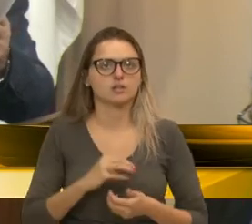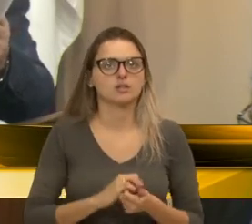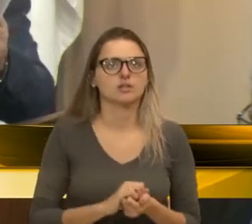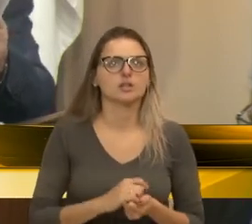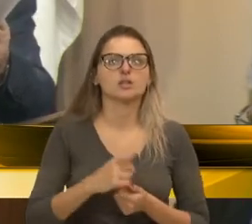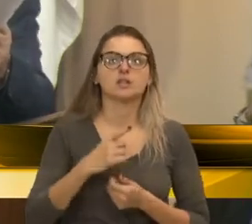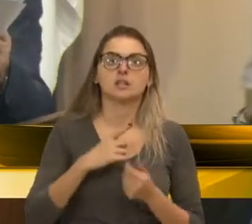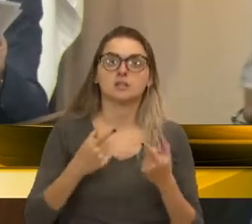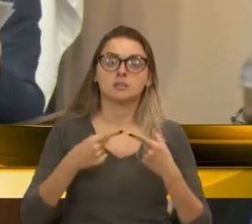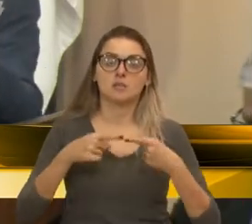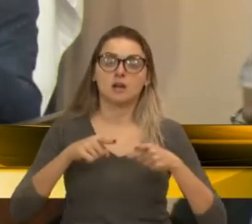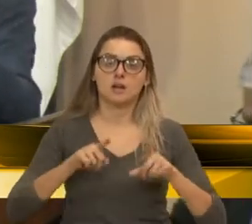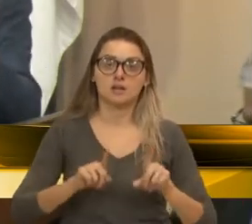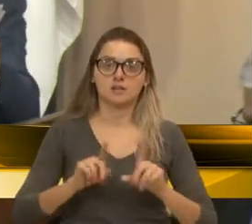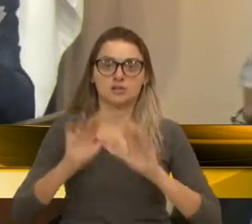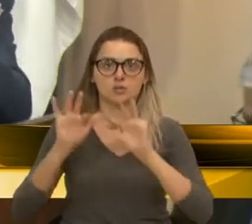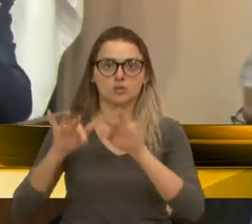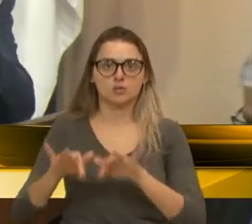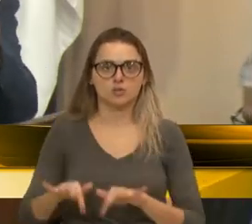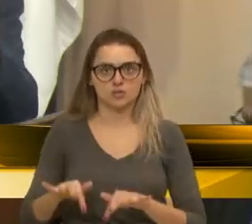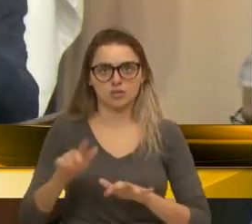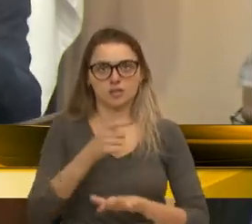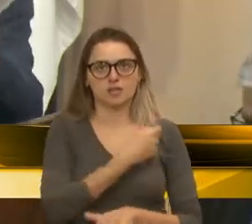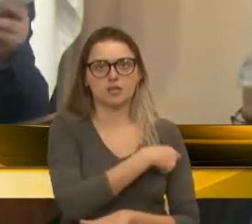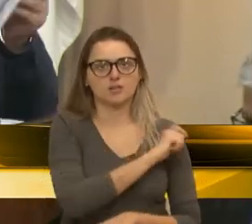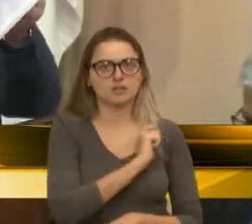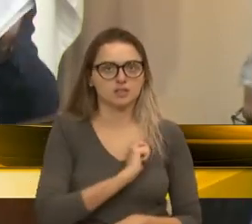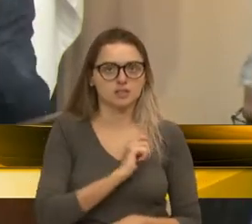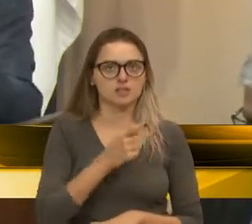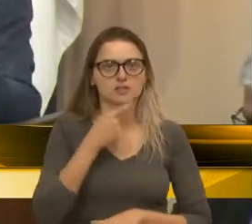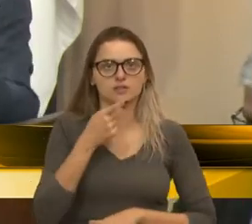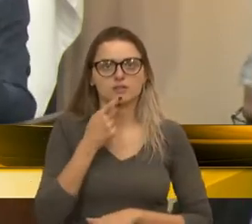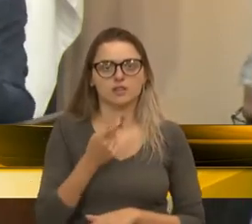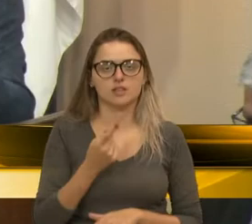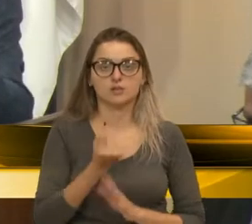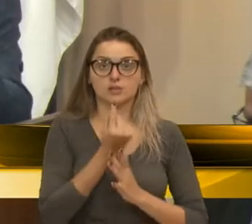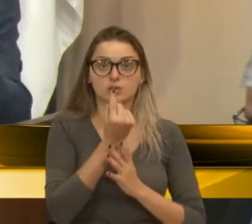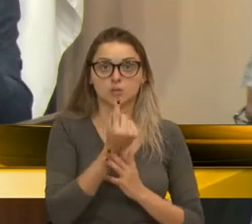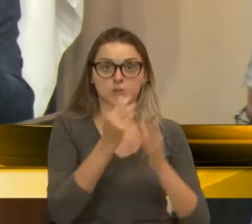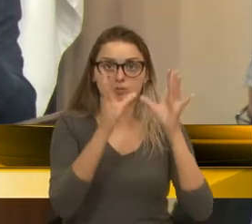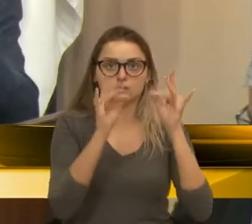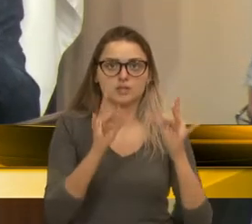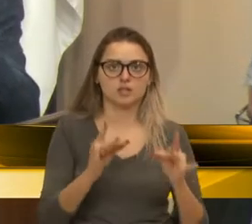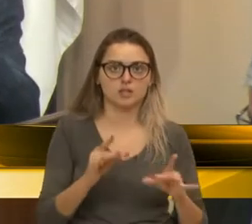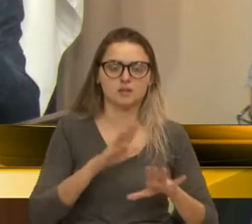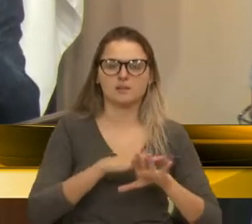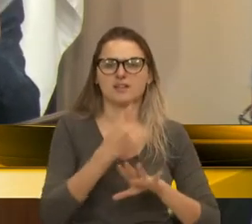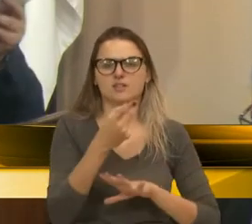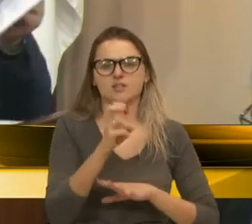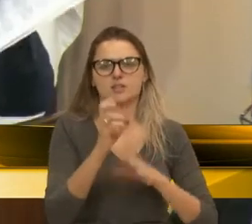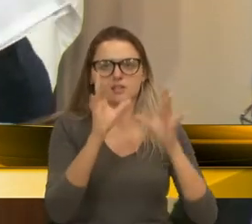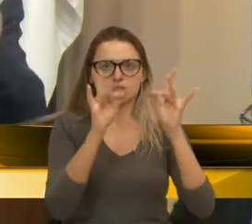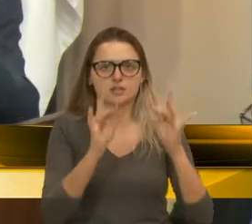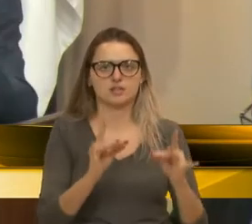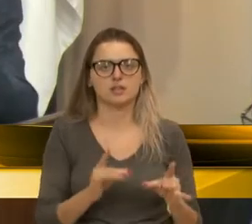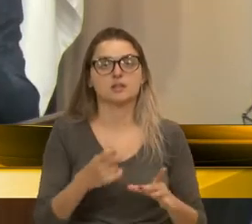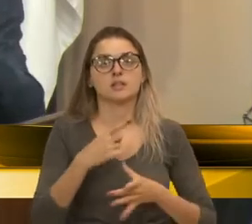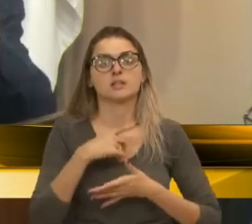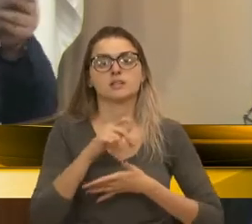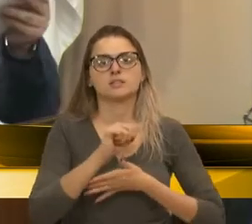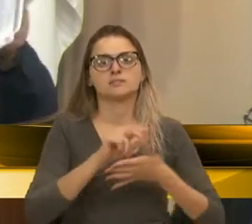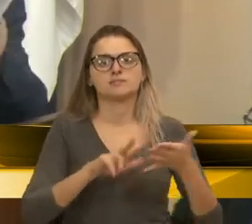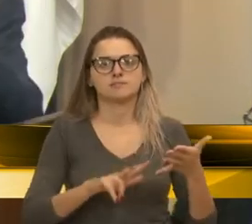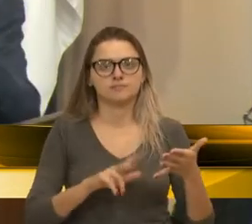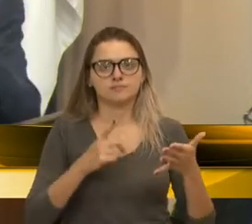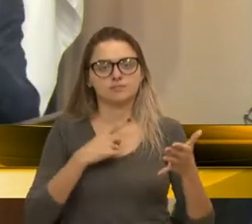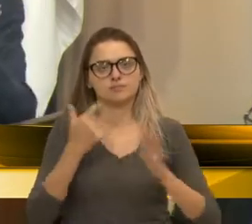Mas conclui lá a auditoria nesse item, né, num dos mais de 15 itens que tem na análise que foram feitos,